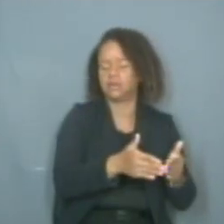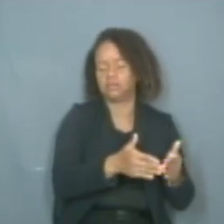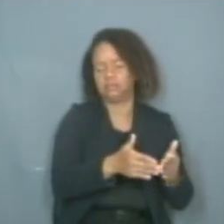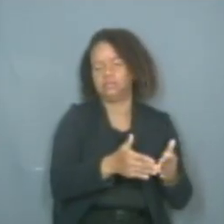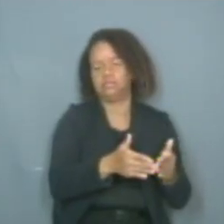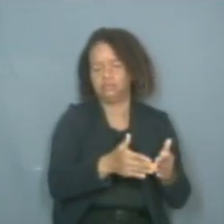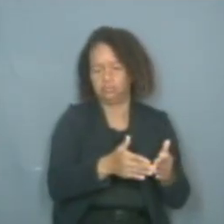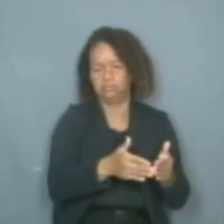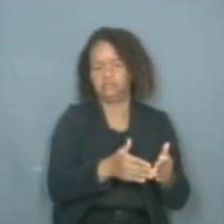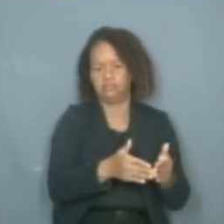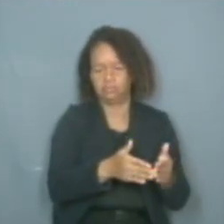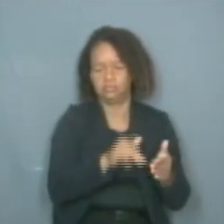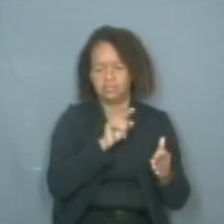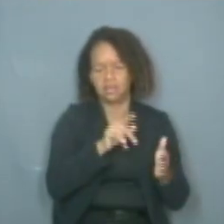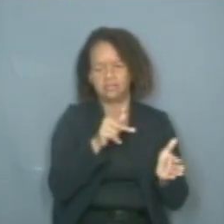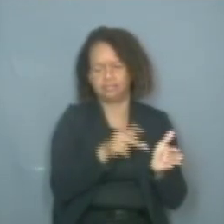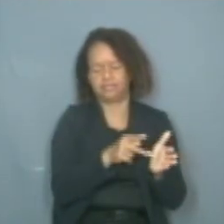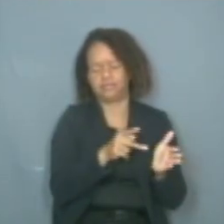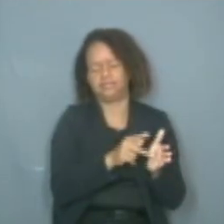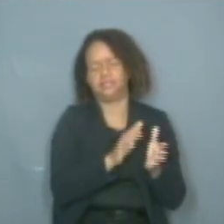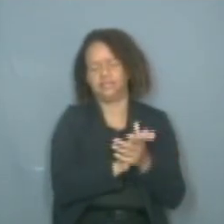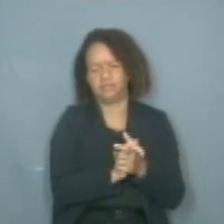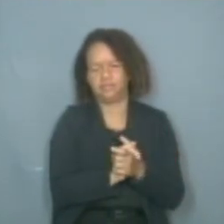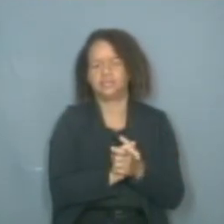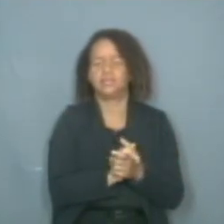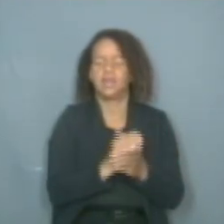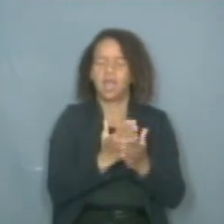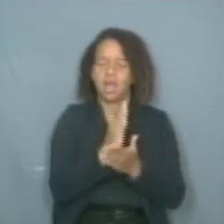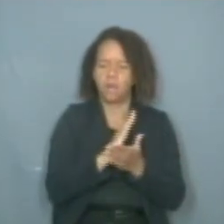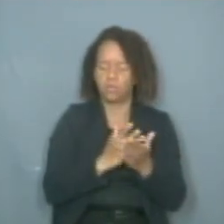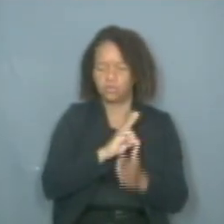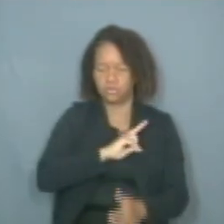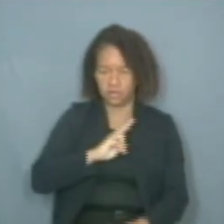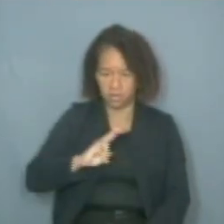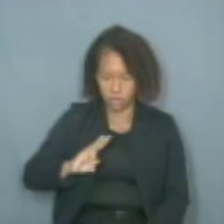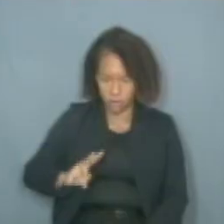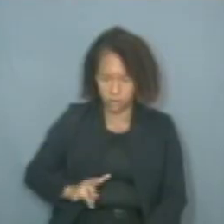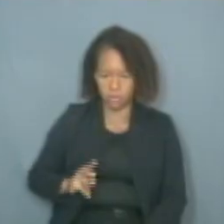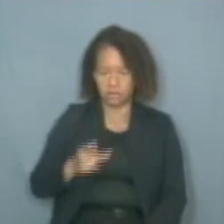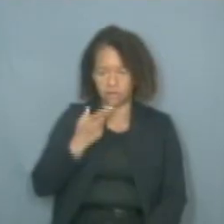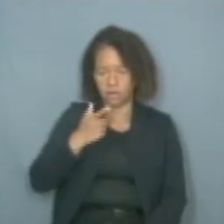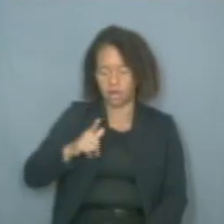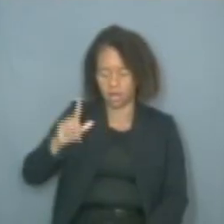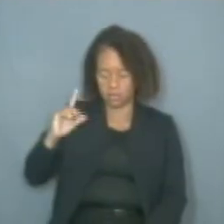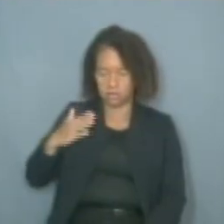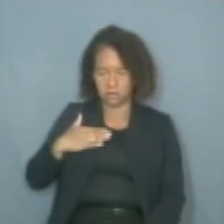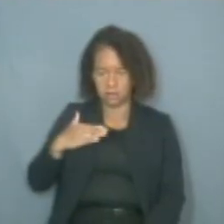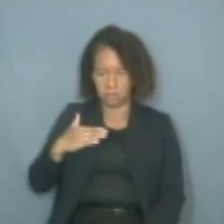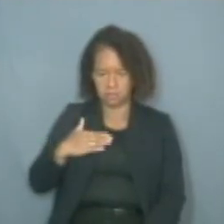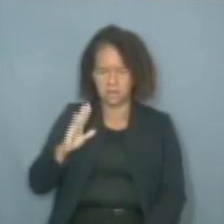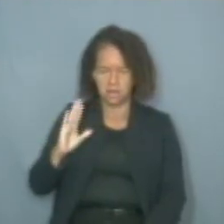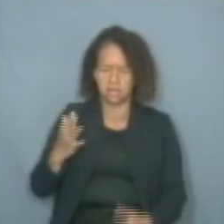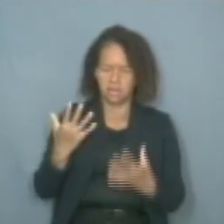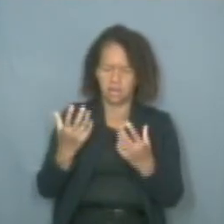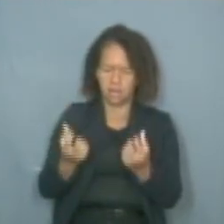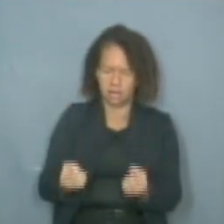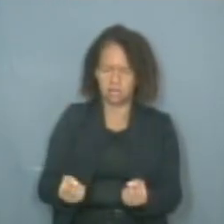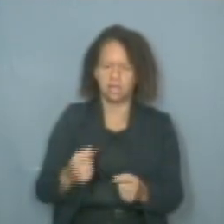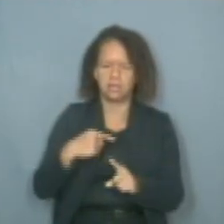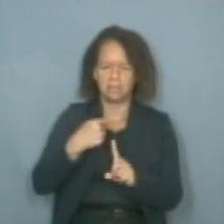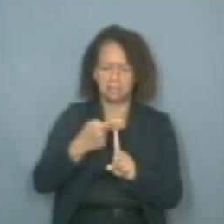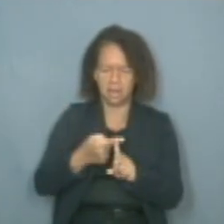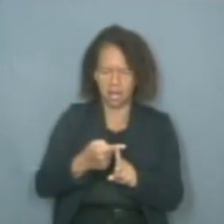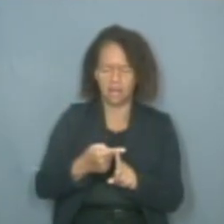atenção para essa realidade. Inclusive, alguns dos vereadores que me antecederam, que são a favor de